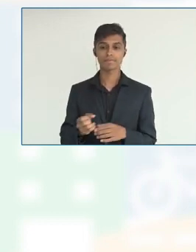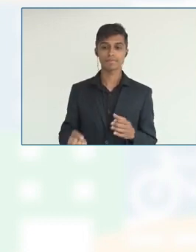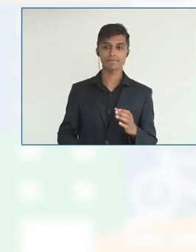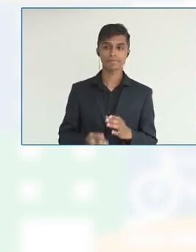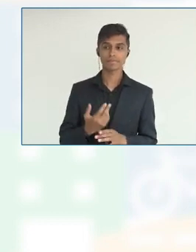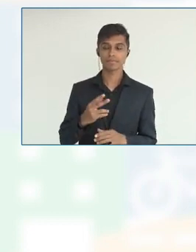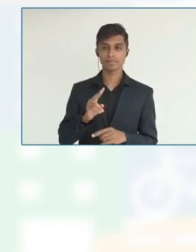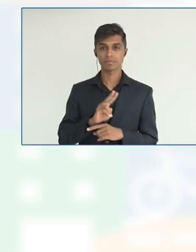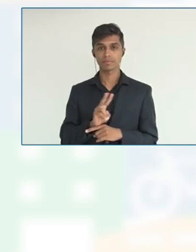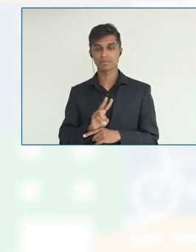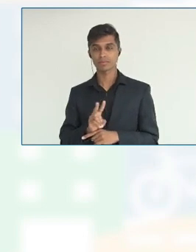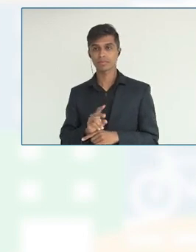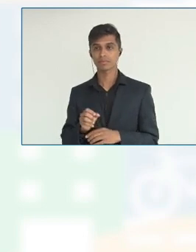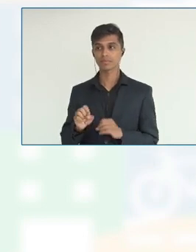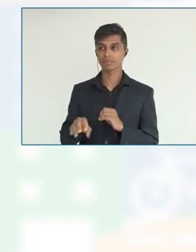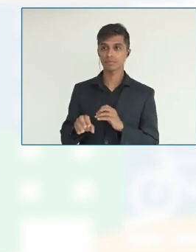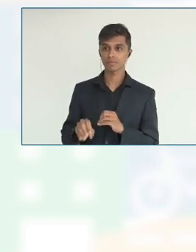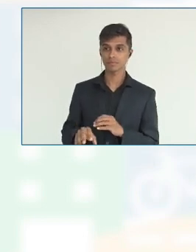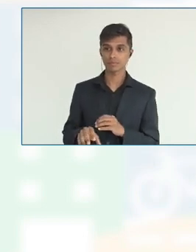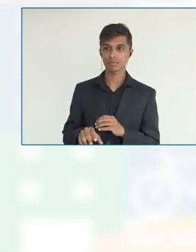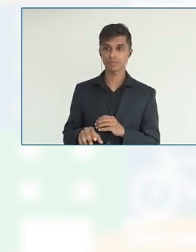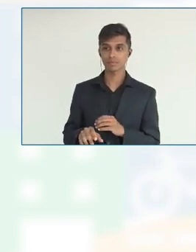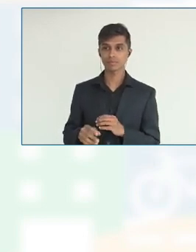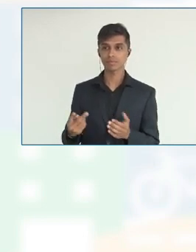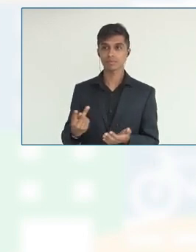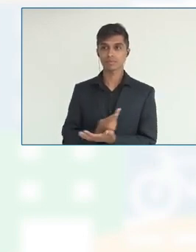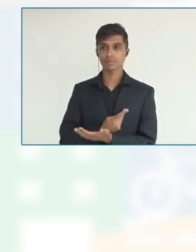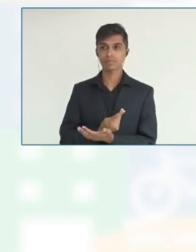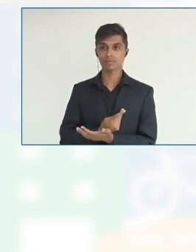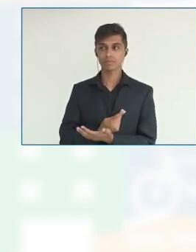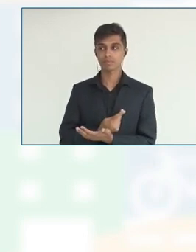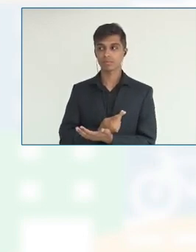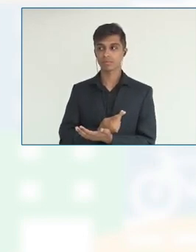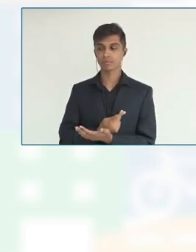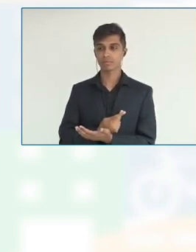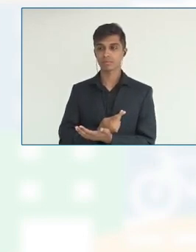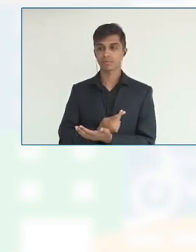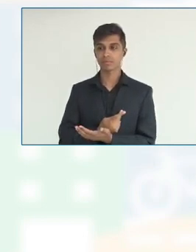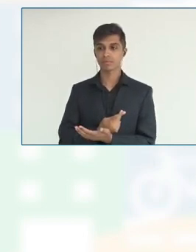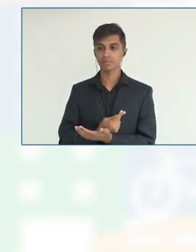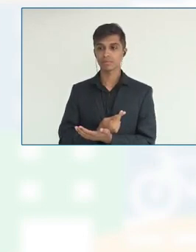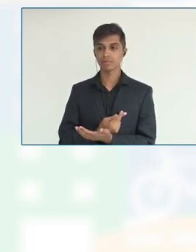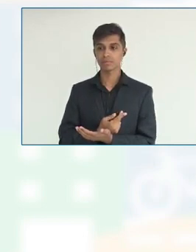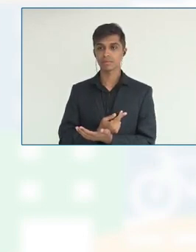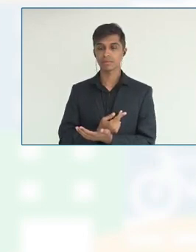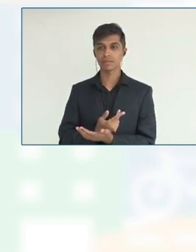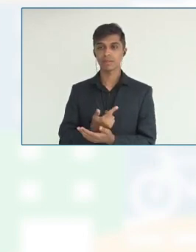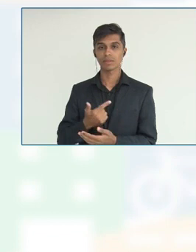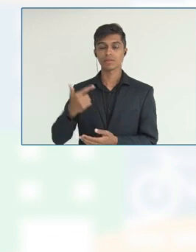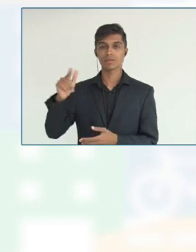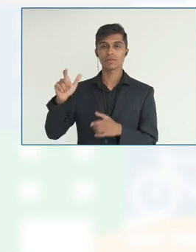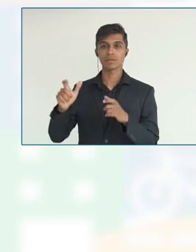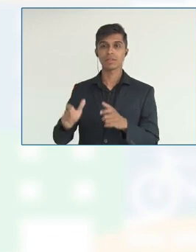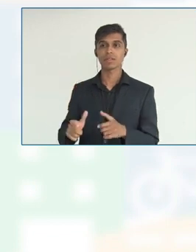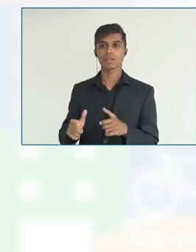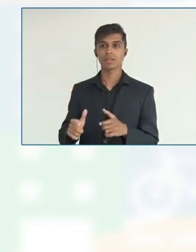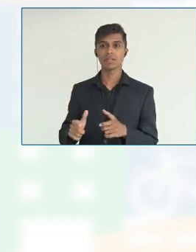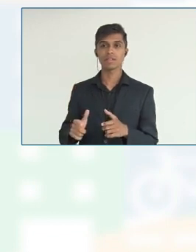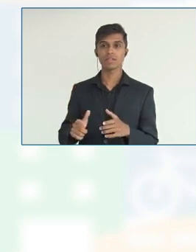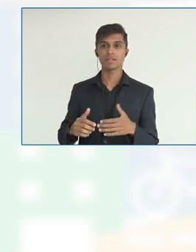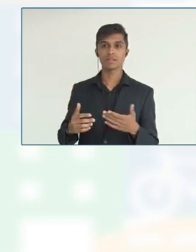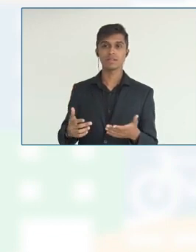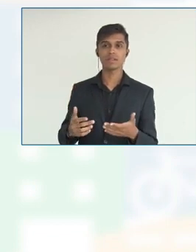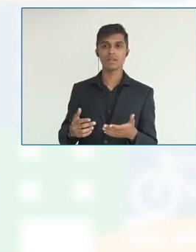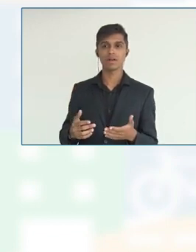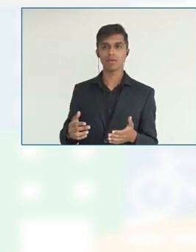voltadas à vigilância e educação, elas ocorrem em outro endereço, tá? E